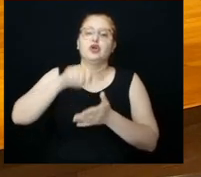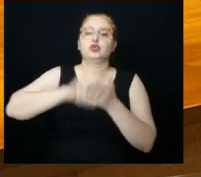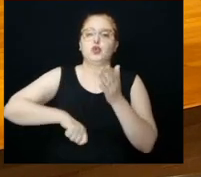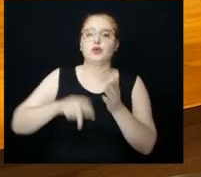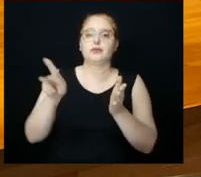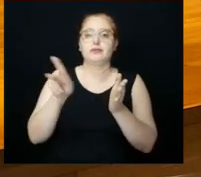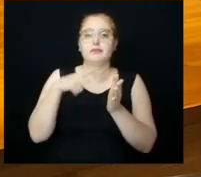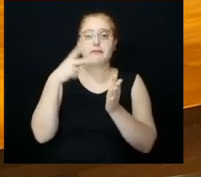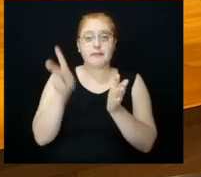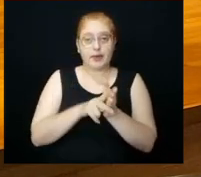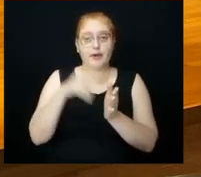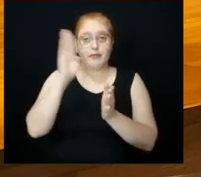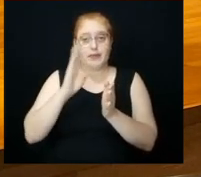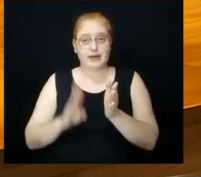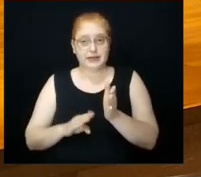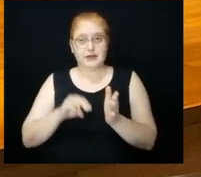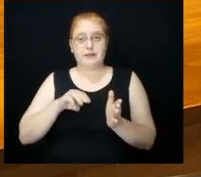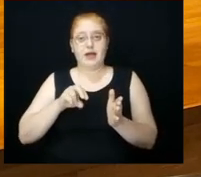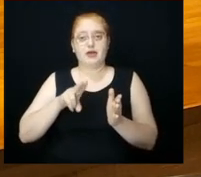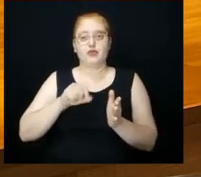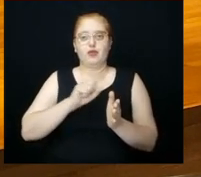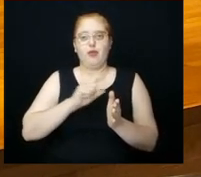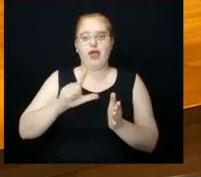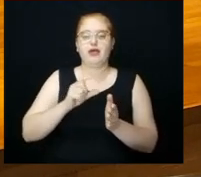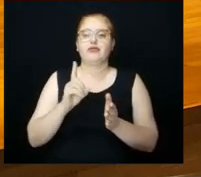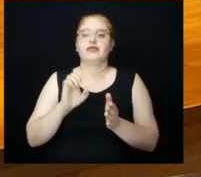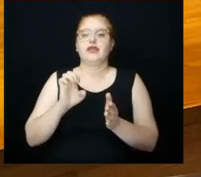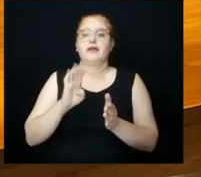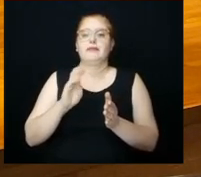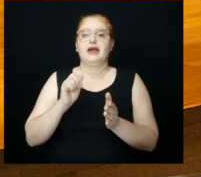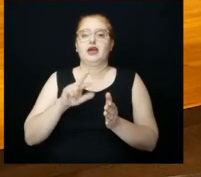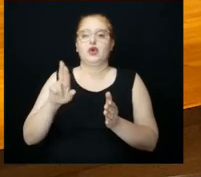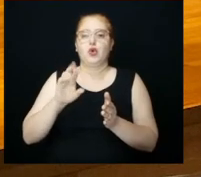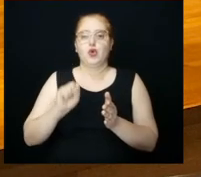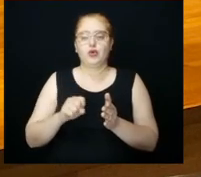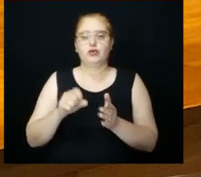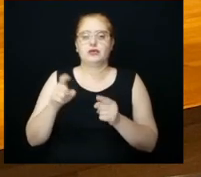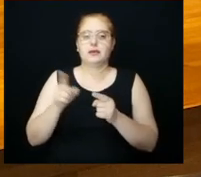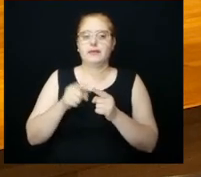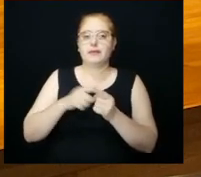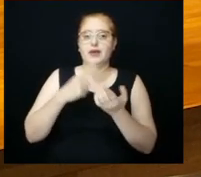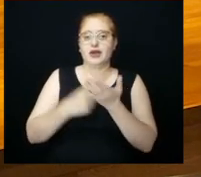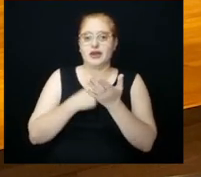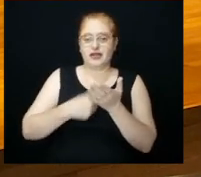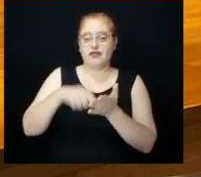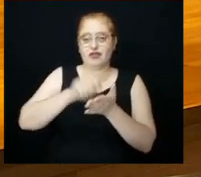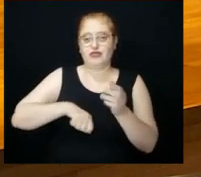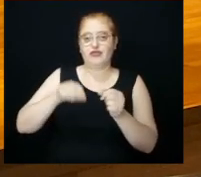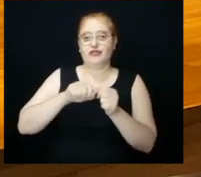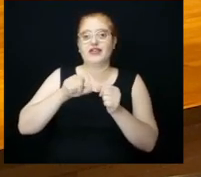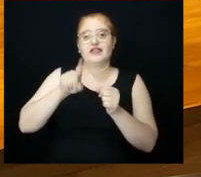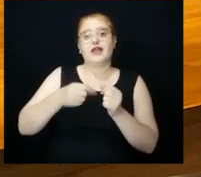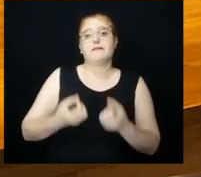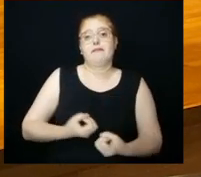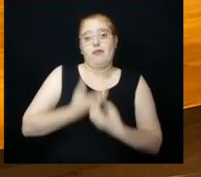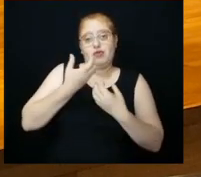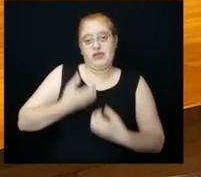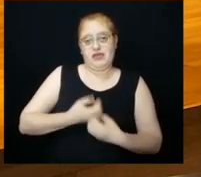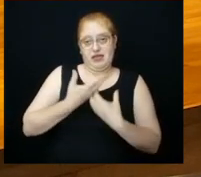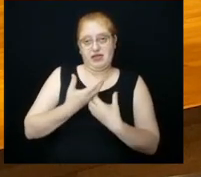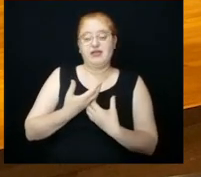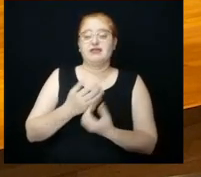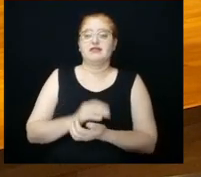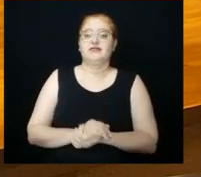de Manuel de Barros na poesia, os primeiros livros dele são livros de poesia, já tinha falado, né? E